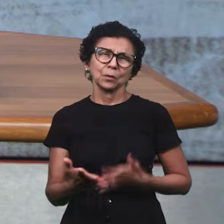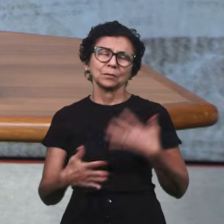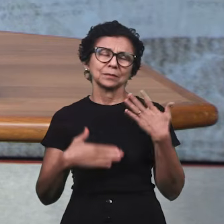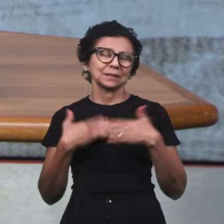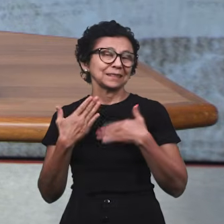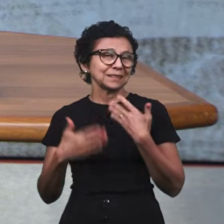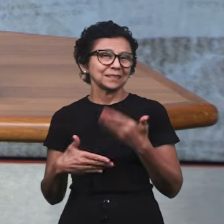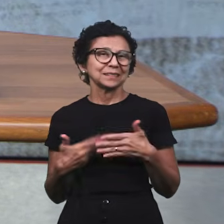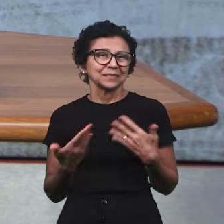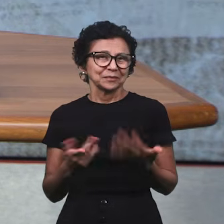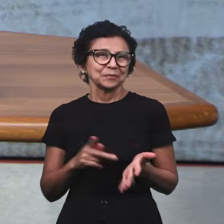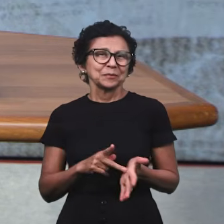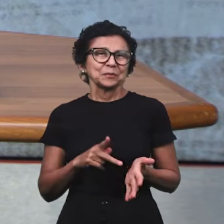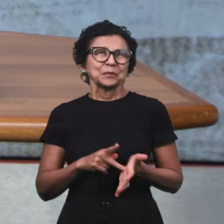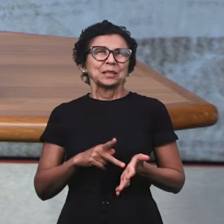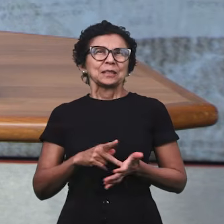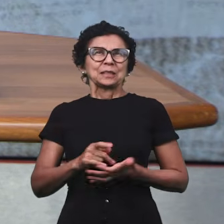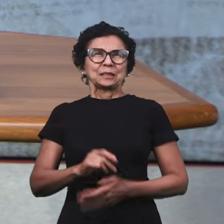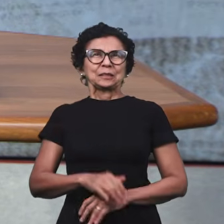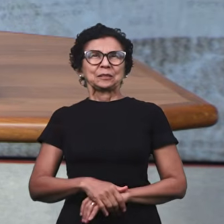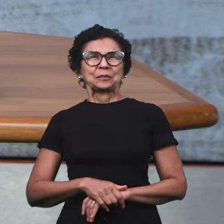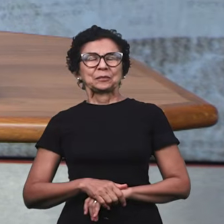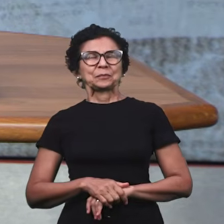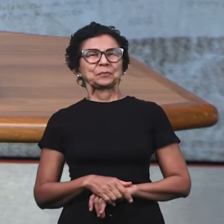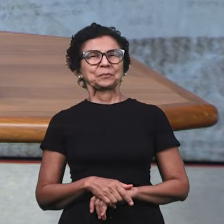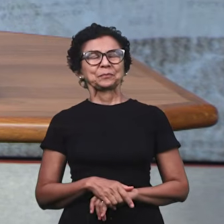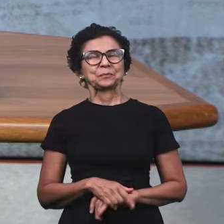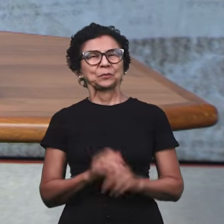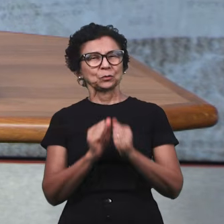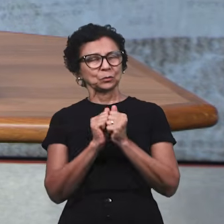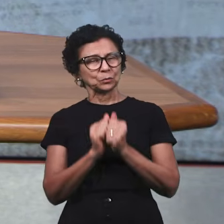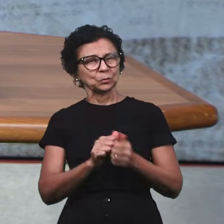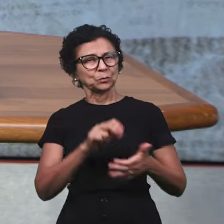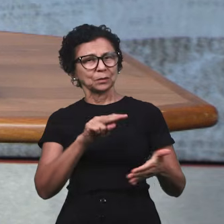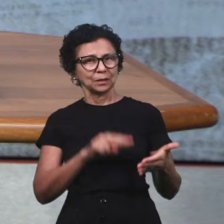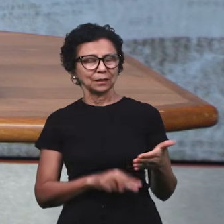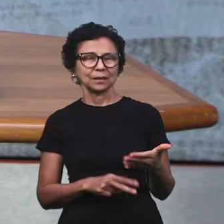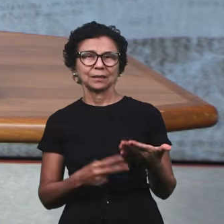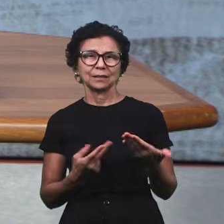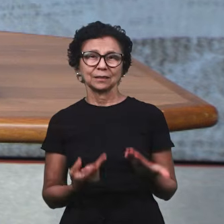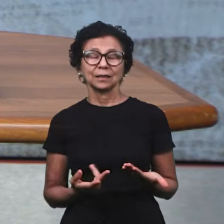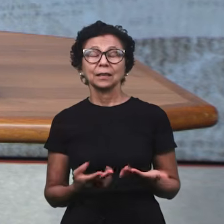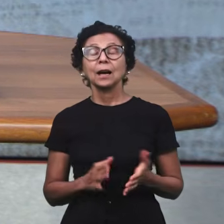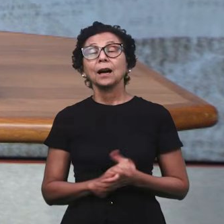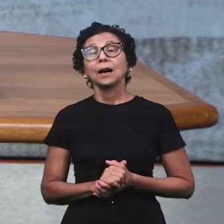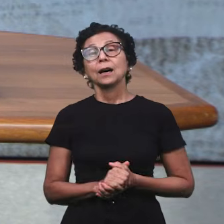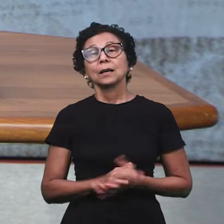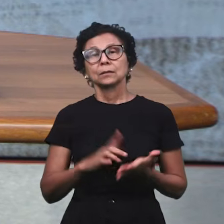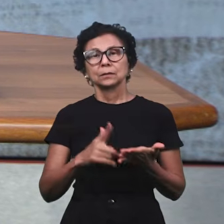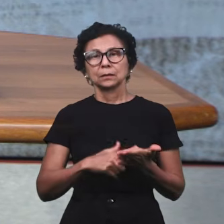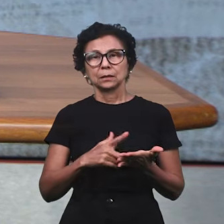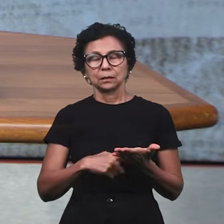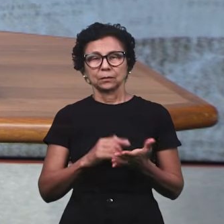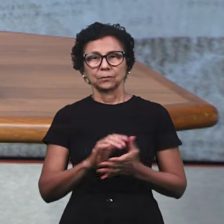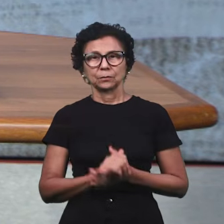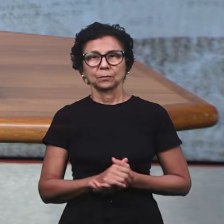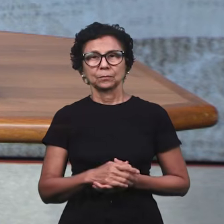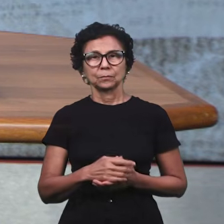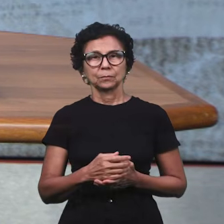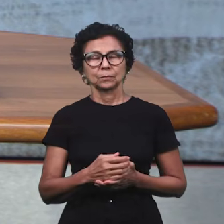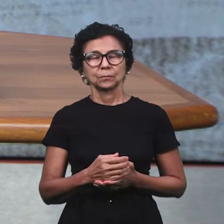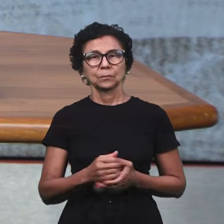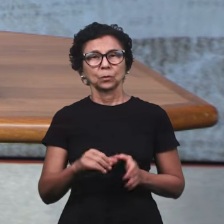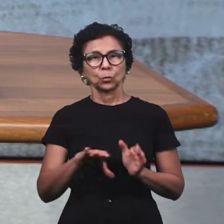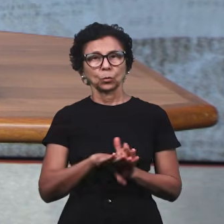né? Nós podemos fazer essa leitura juntos. E nós estamos no primeiro livro das Crônicas.